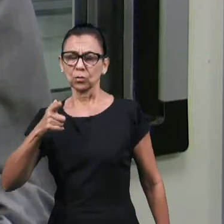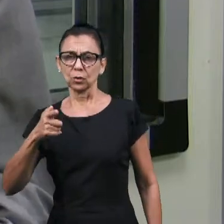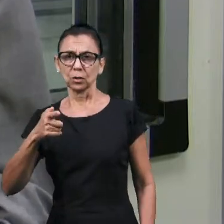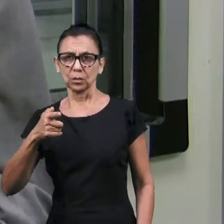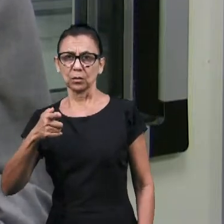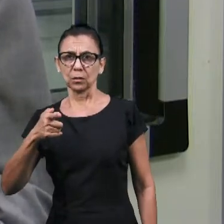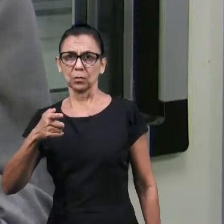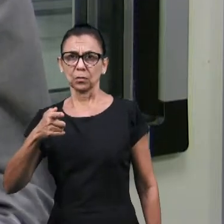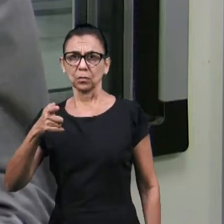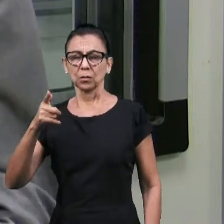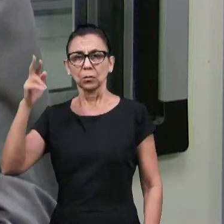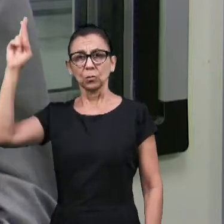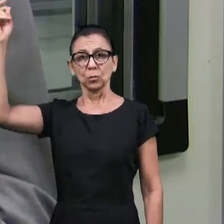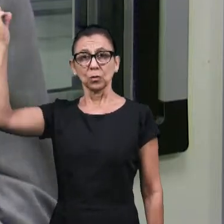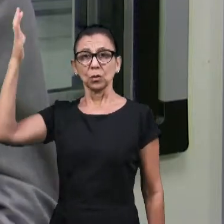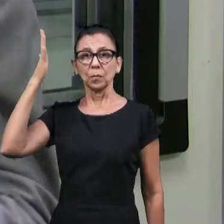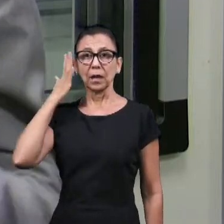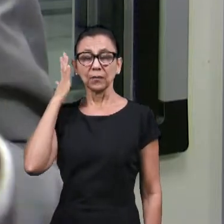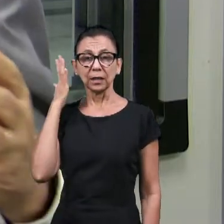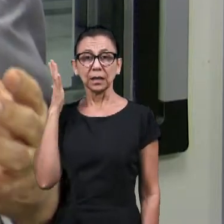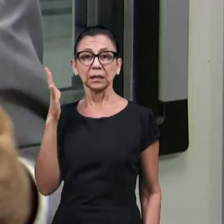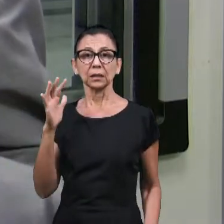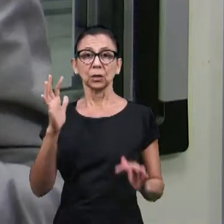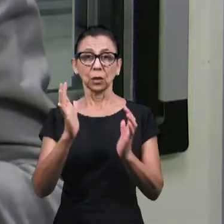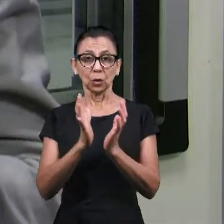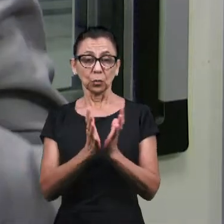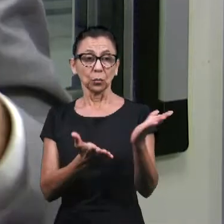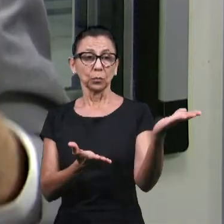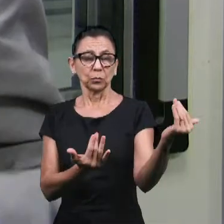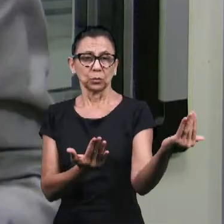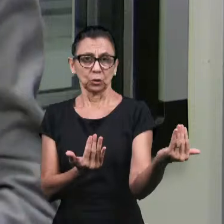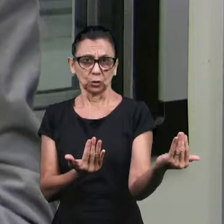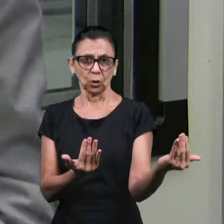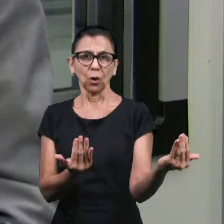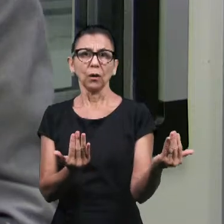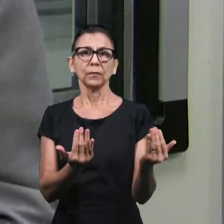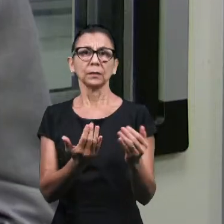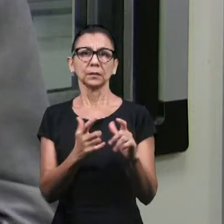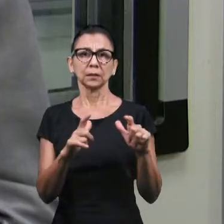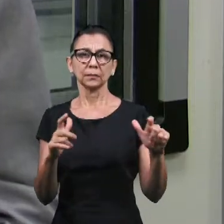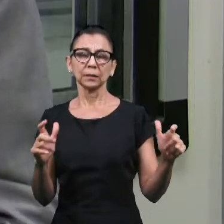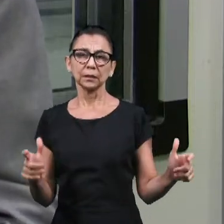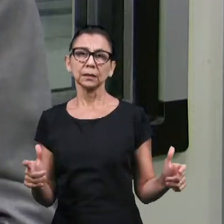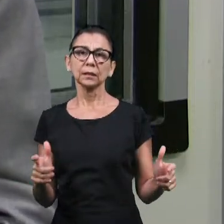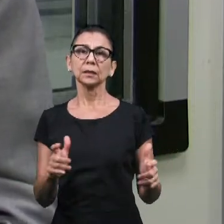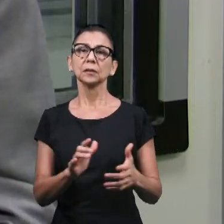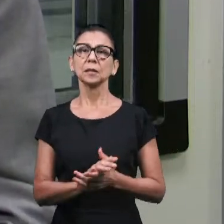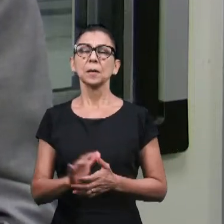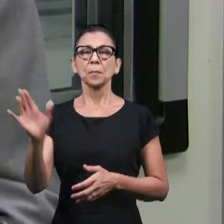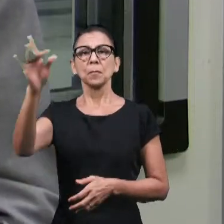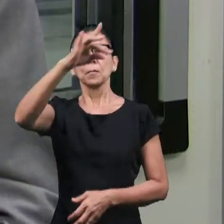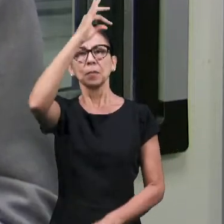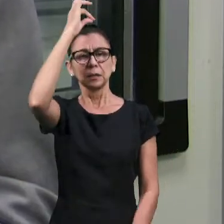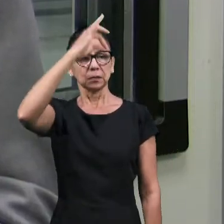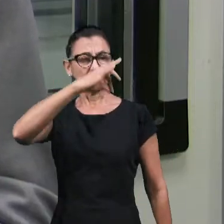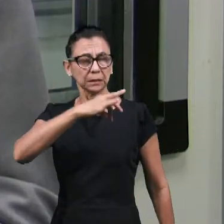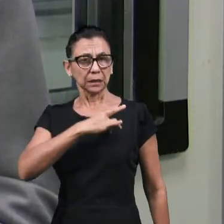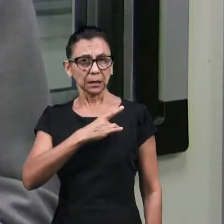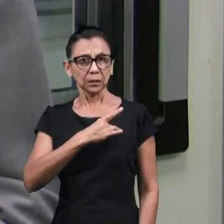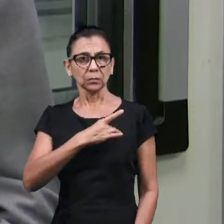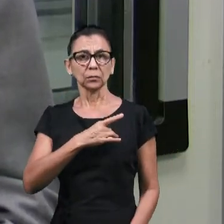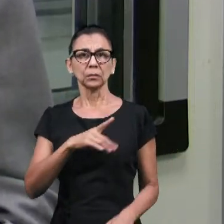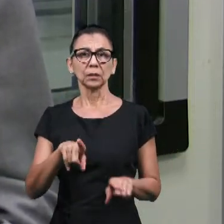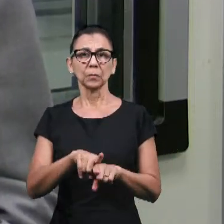revelação que muitos jovens estavam no mano aí também que eles estavam ligados ao Maanaim foram batizados com o Espírito Santo